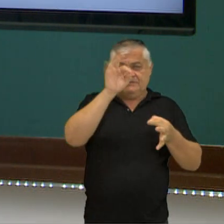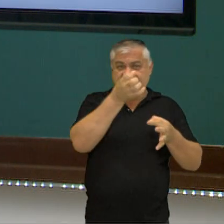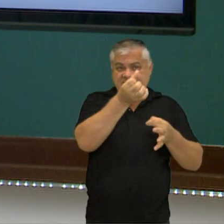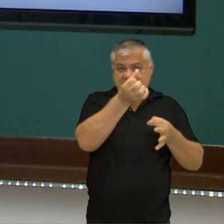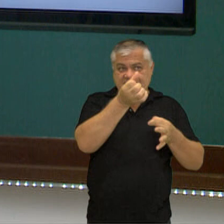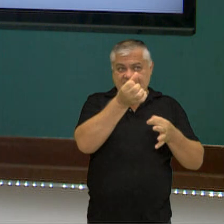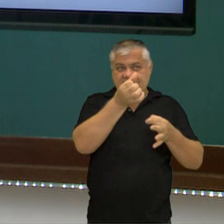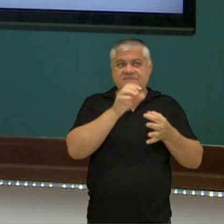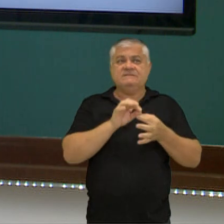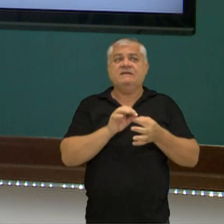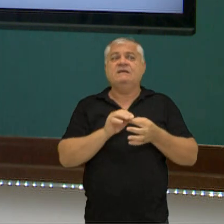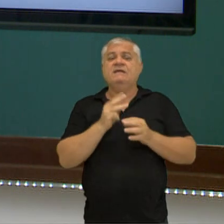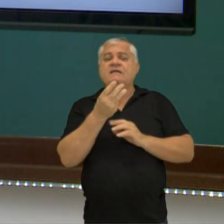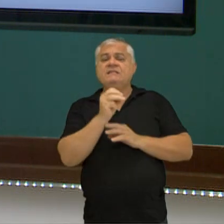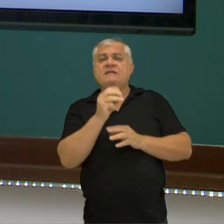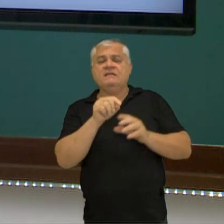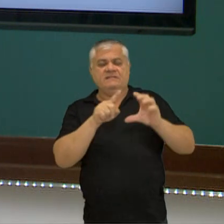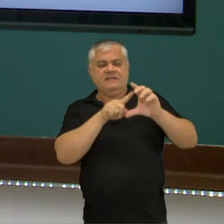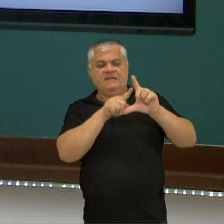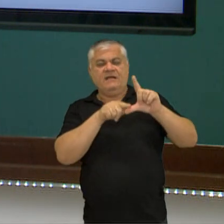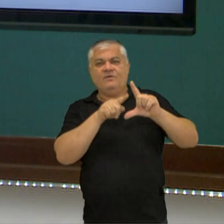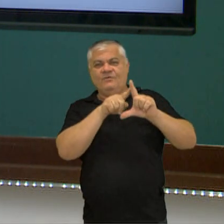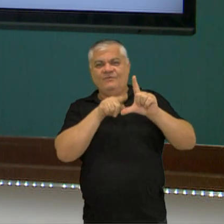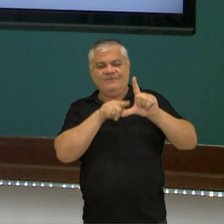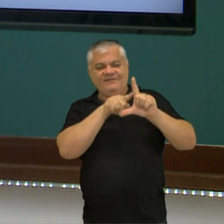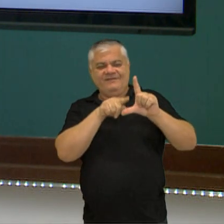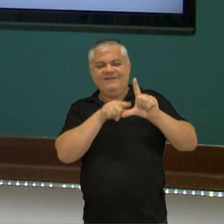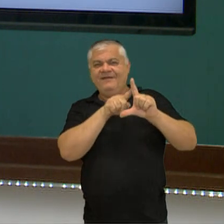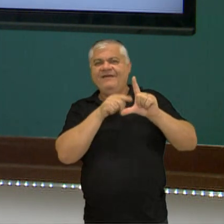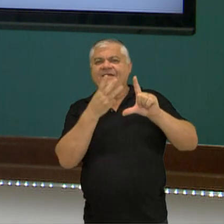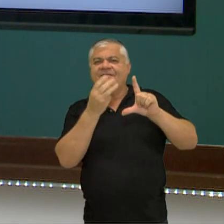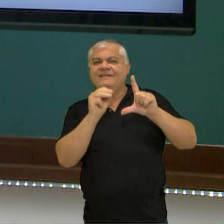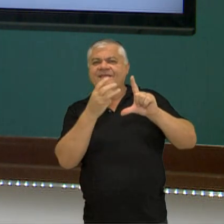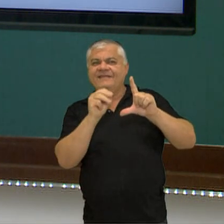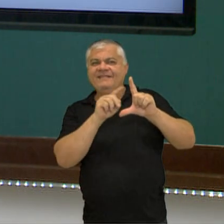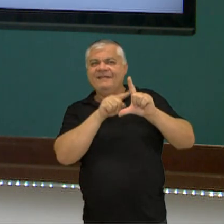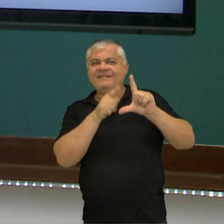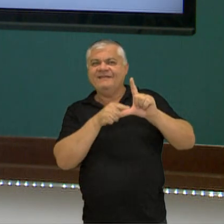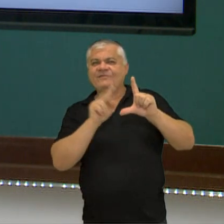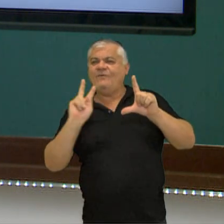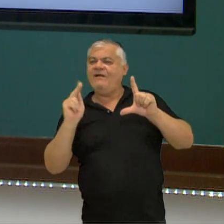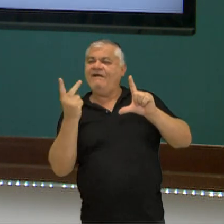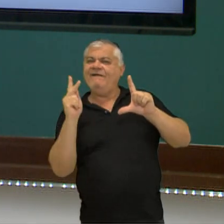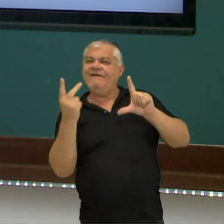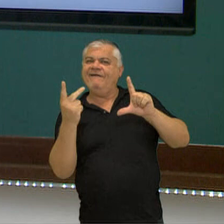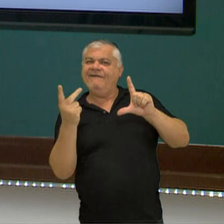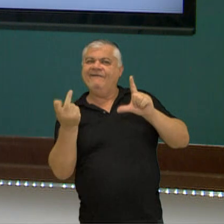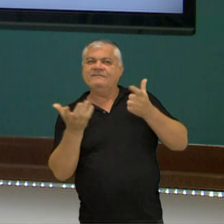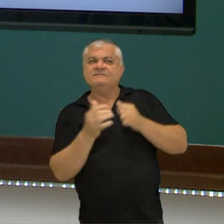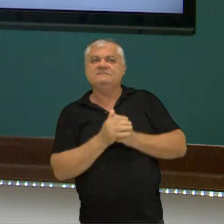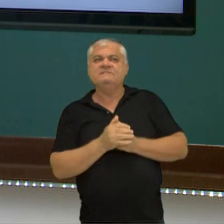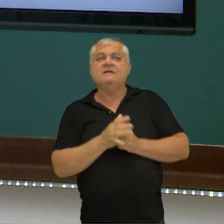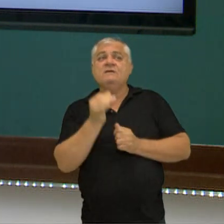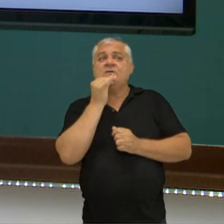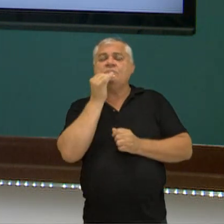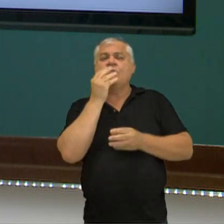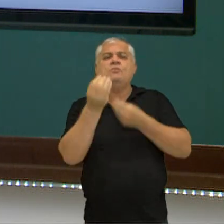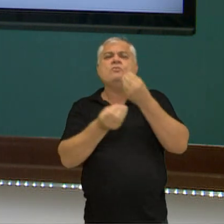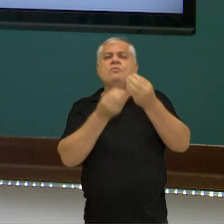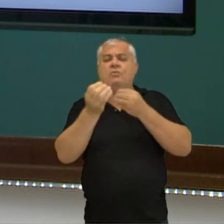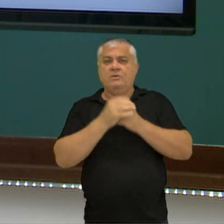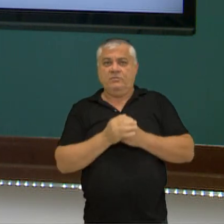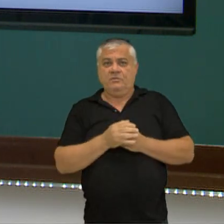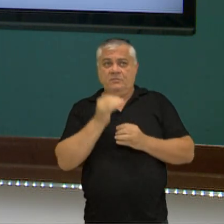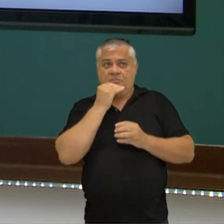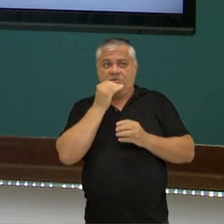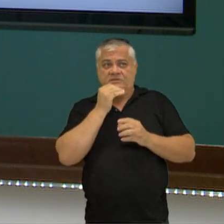altura que nós queremos saber e o ângulo de 30 graus. Então, portanto, nós temos o cateto oposto ao ângulo. Então, aplicando aqui o